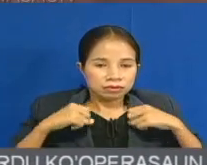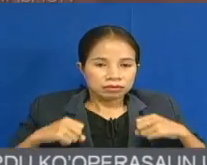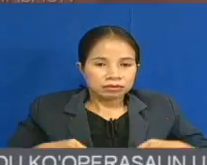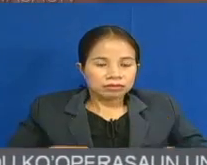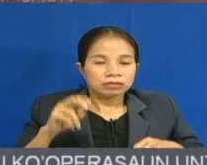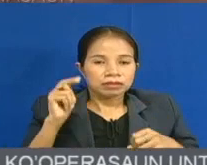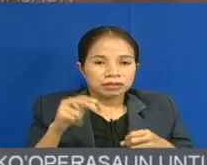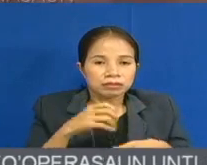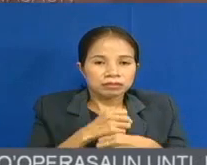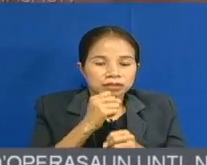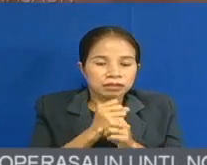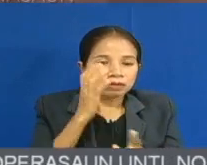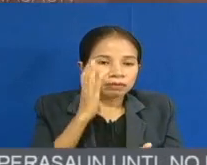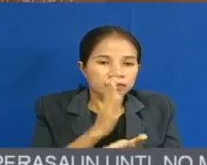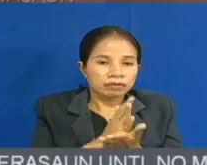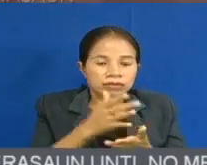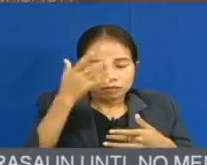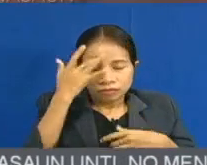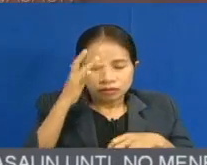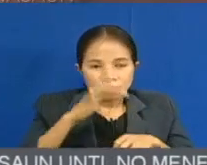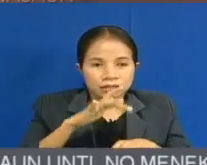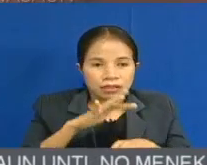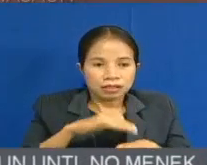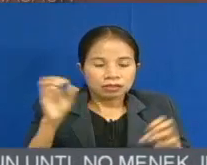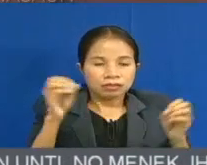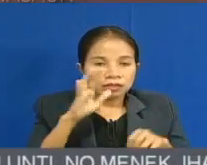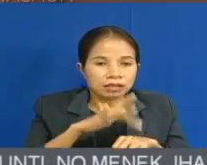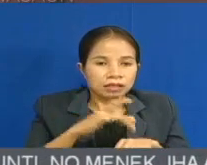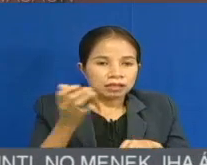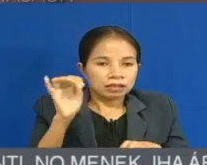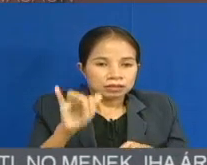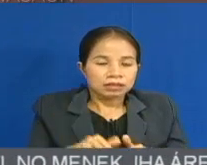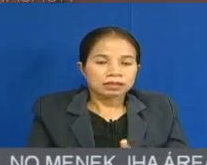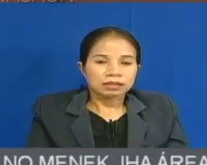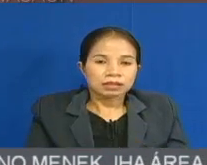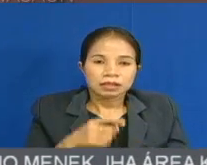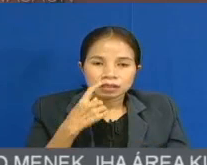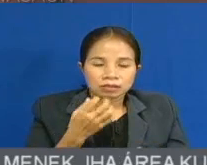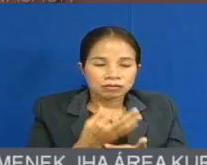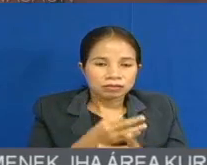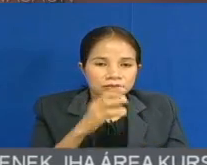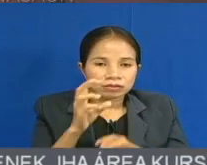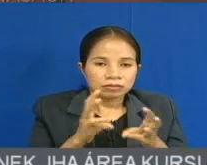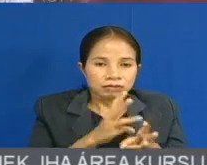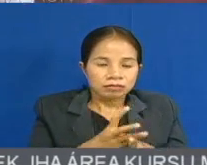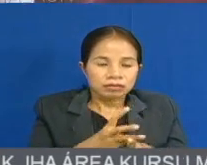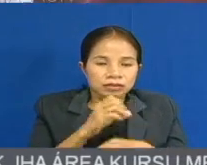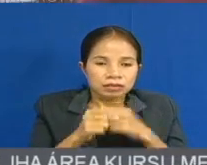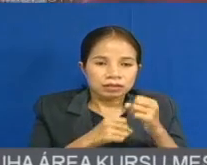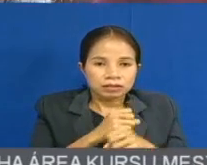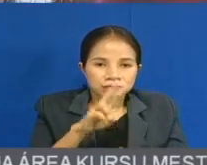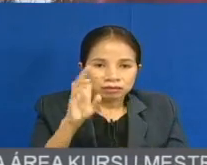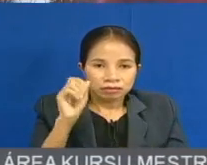nian, hodi halo prevenção ba moras hadaet, no la hadaet tira. Ni afirma o Fundo Global to iha tine rihun rua